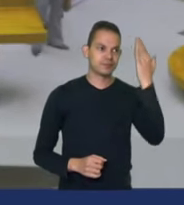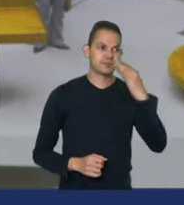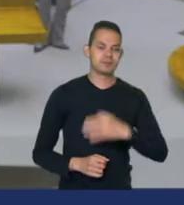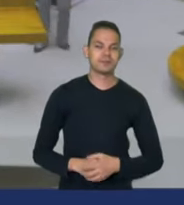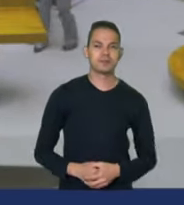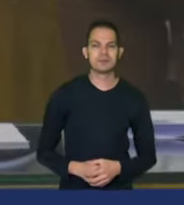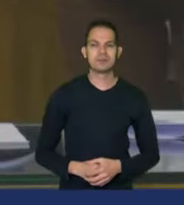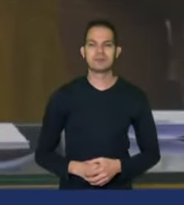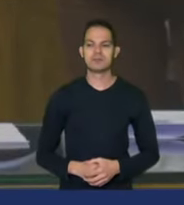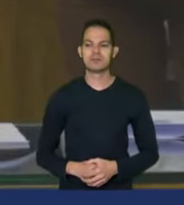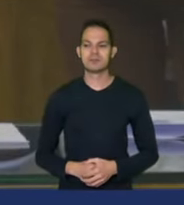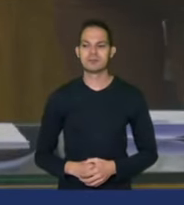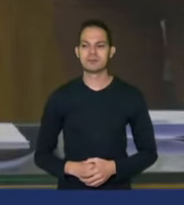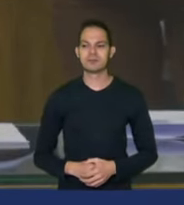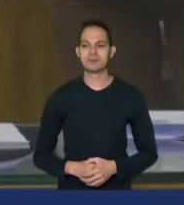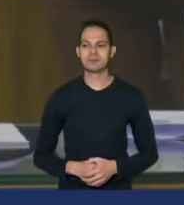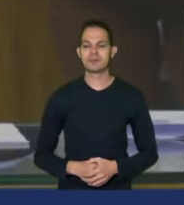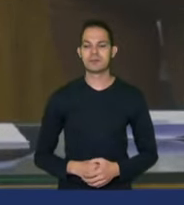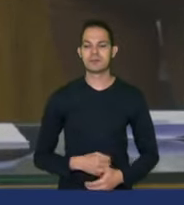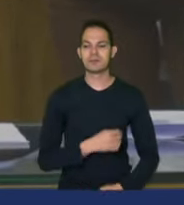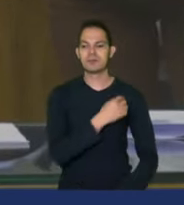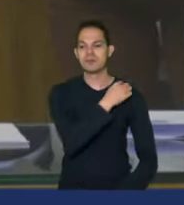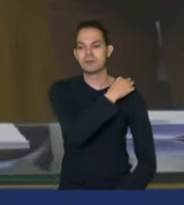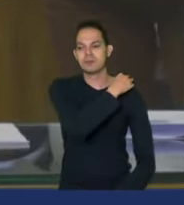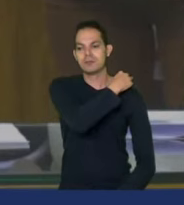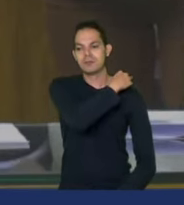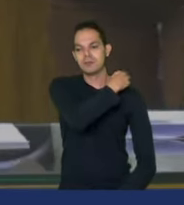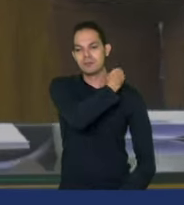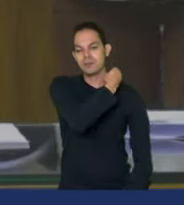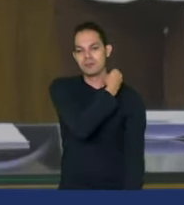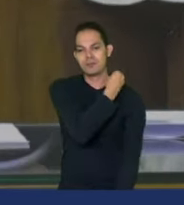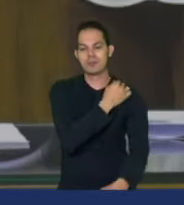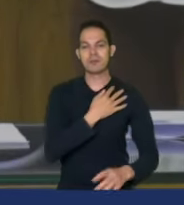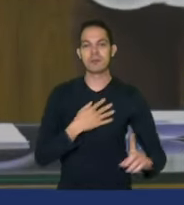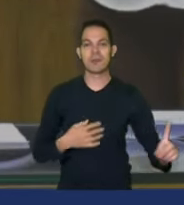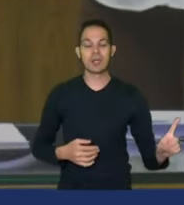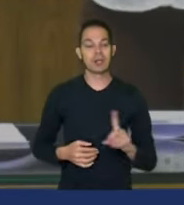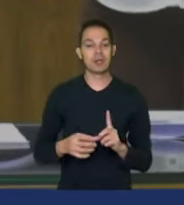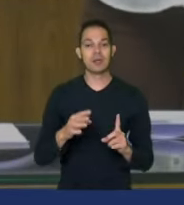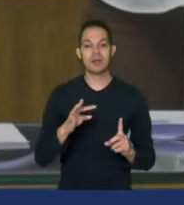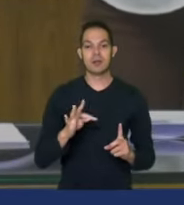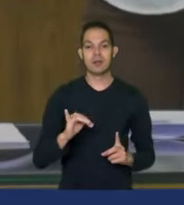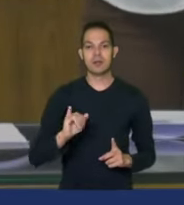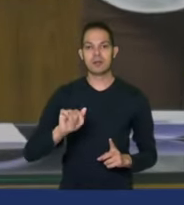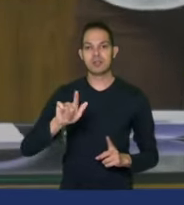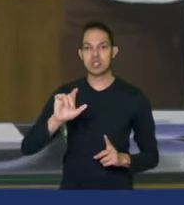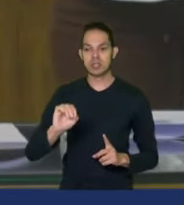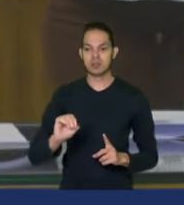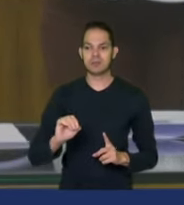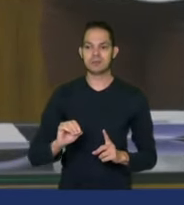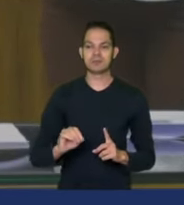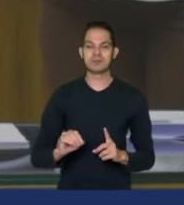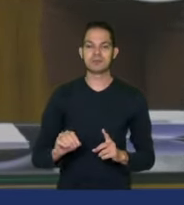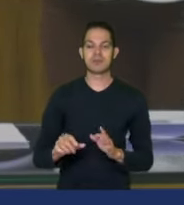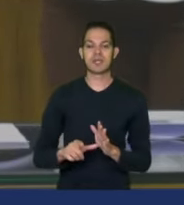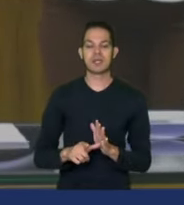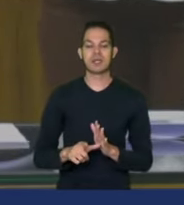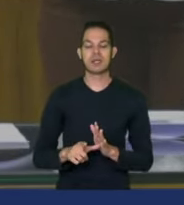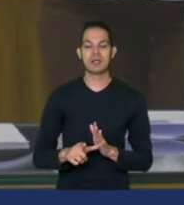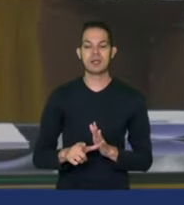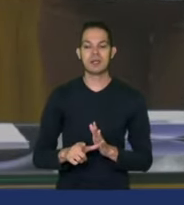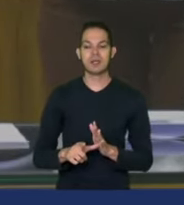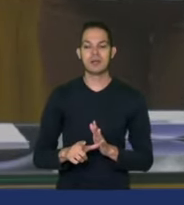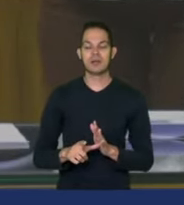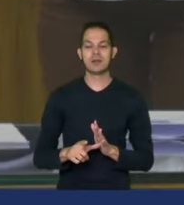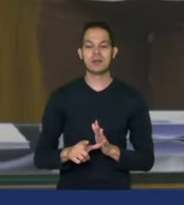Enquanto eu solicito que vá à tribuna o senhor Tiago Bittencourt Vergara, a gente coloca à disposição